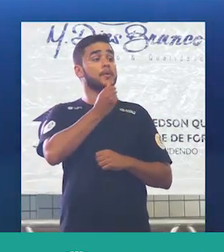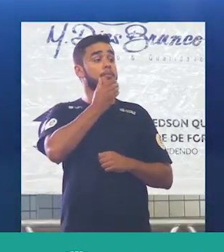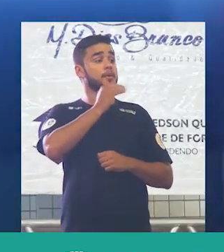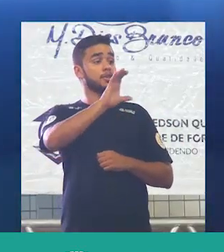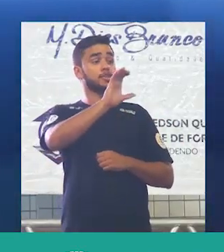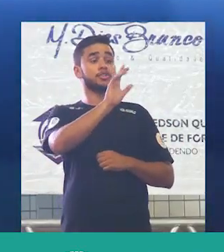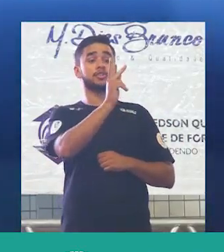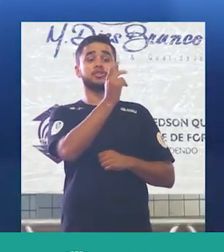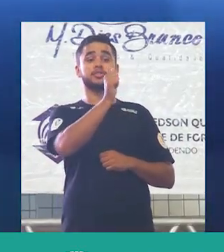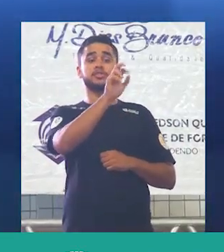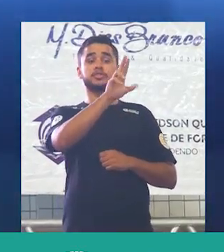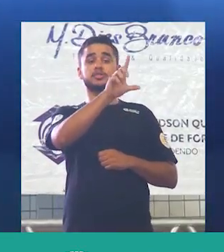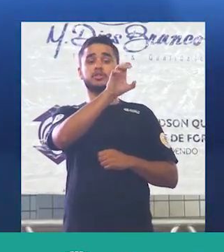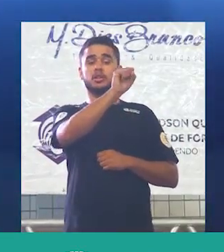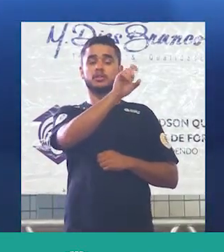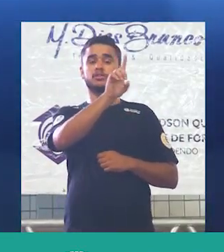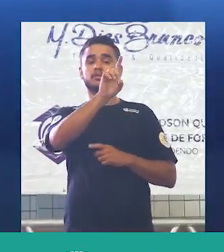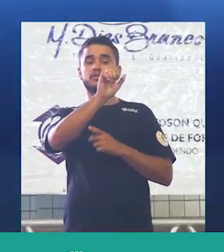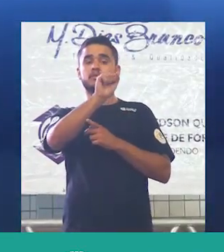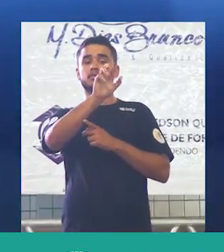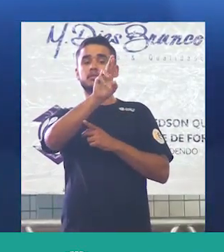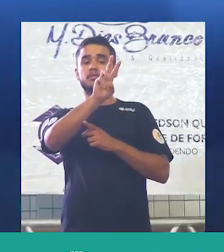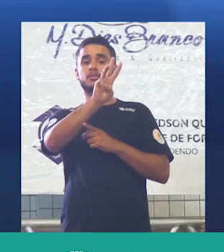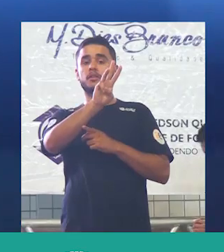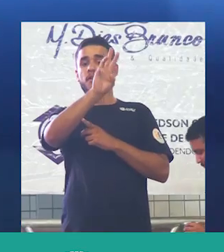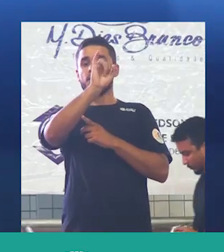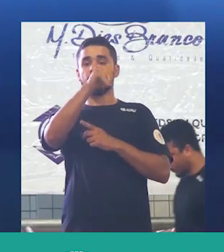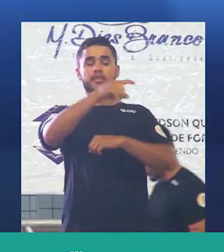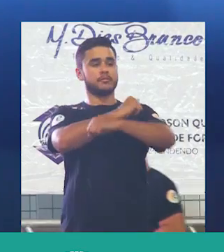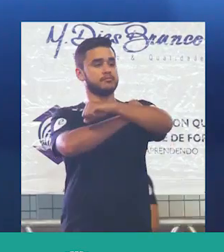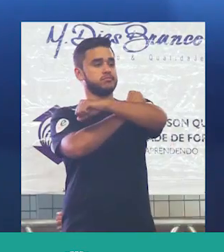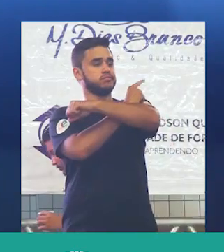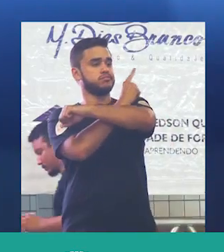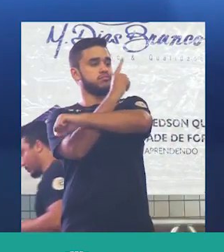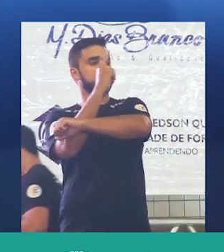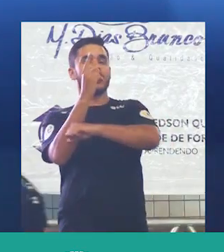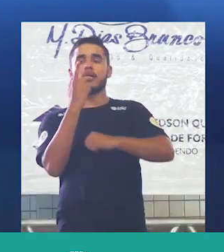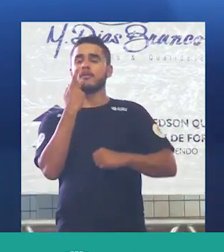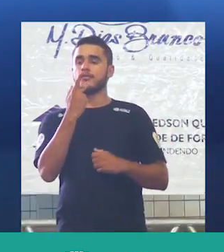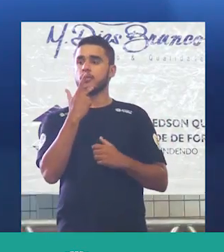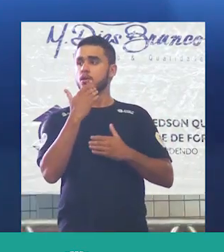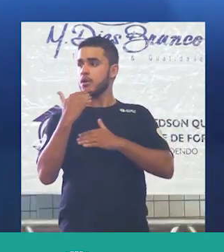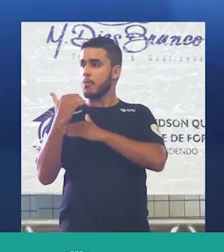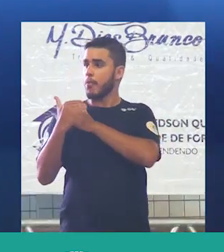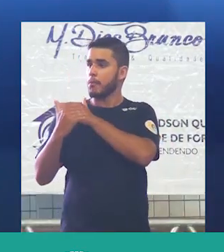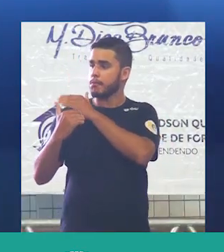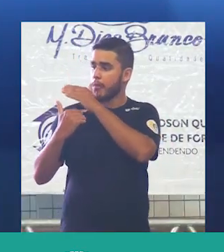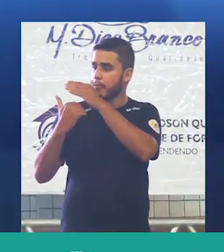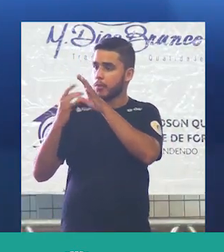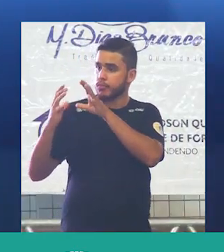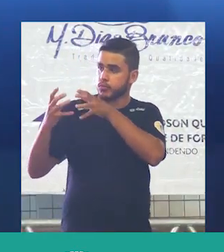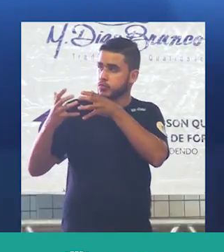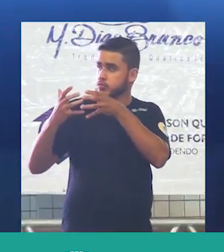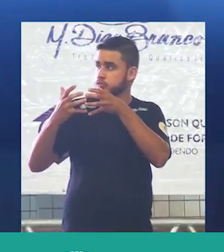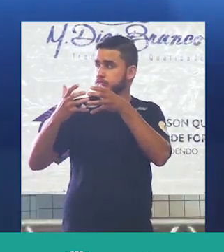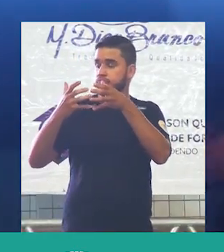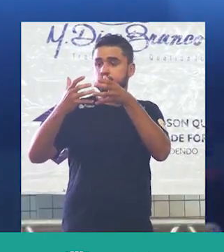Darwin, nós tivemos a teoria da evolução das espécies. As espécies foram evoluindo.